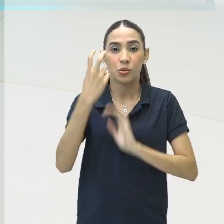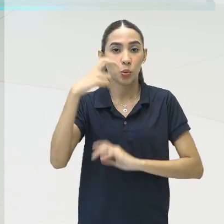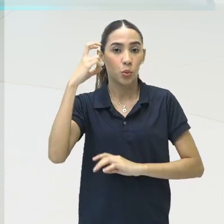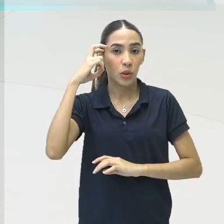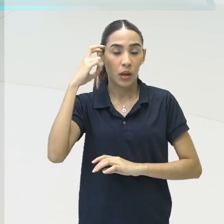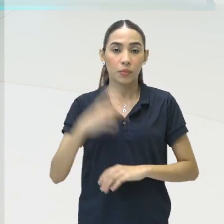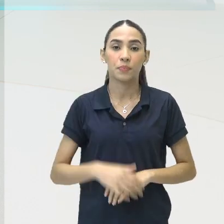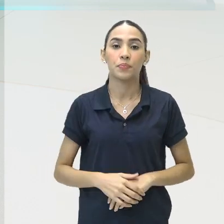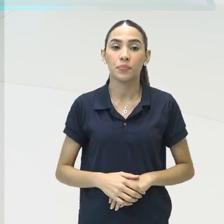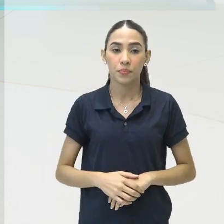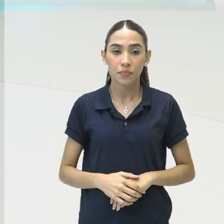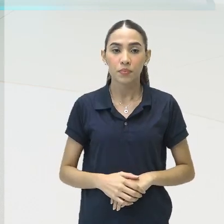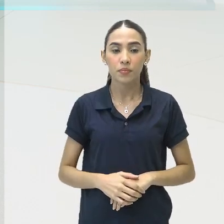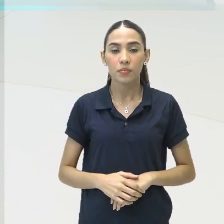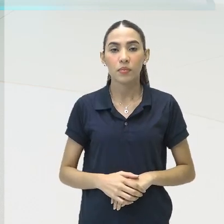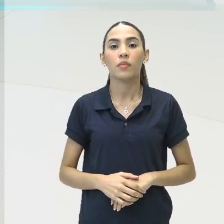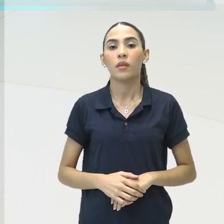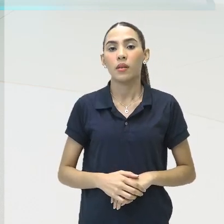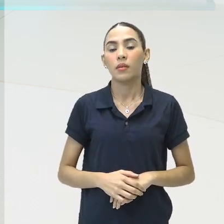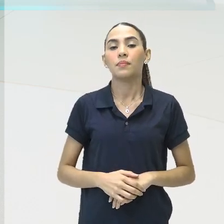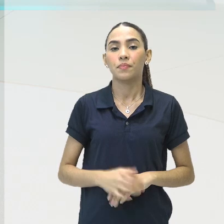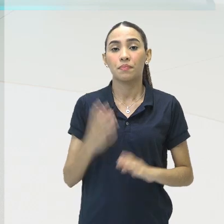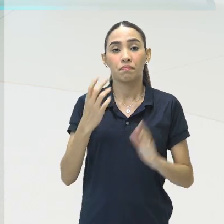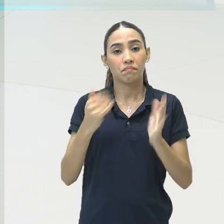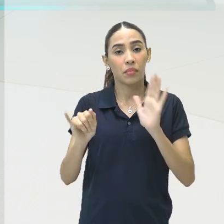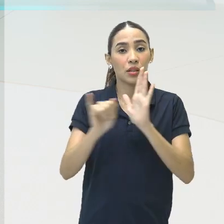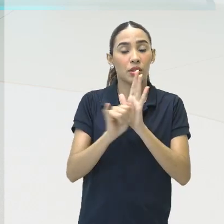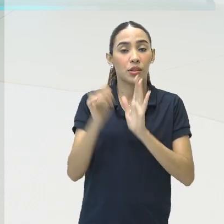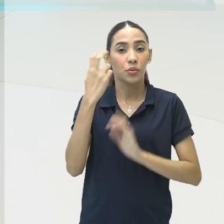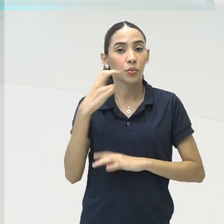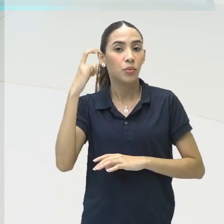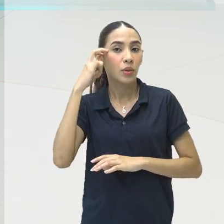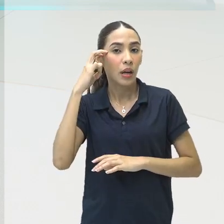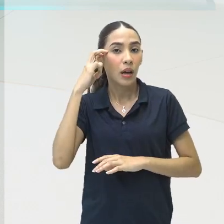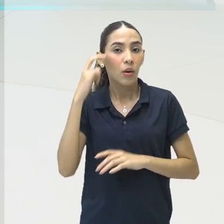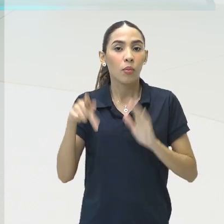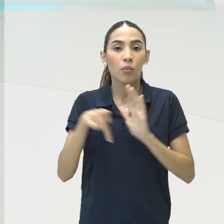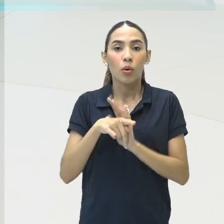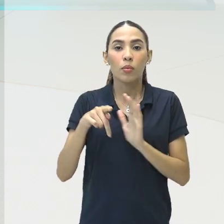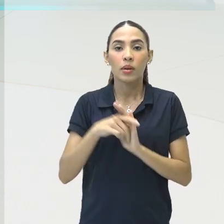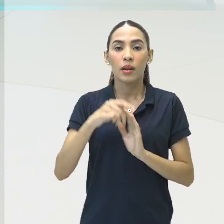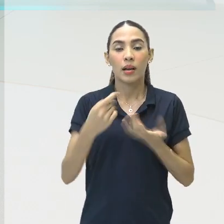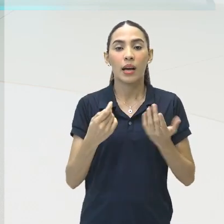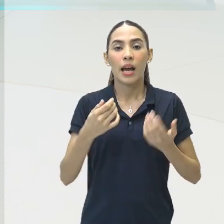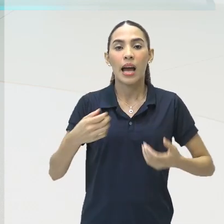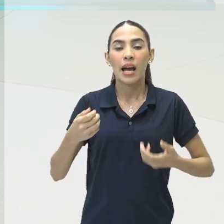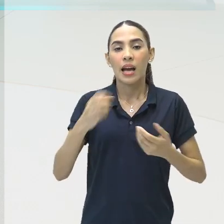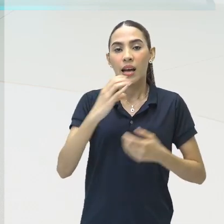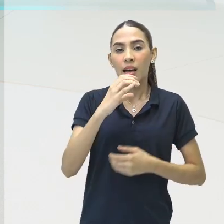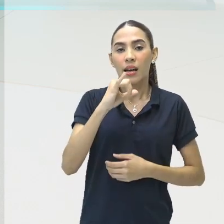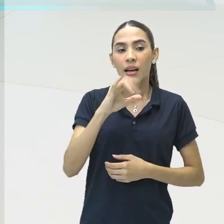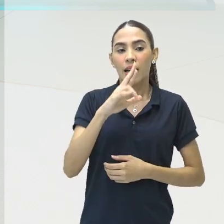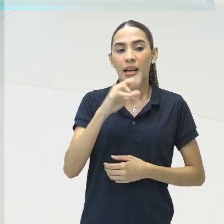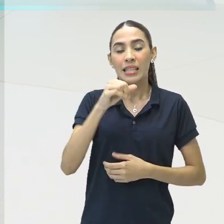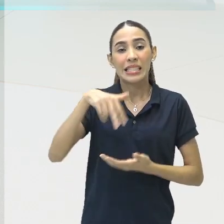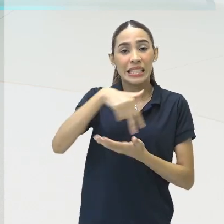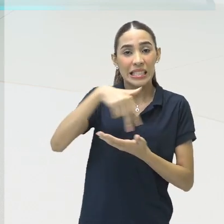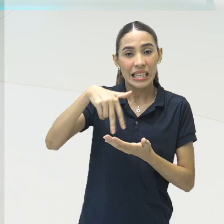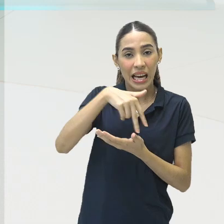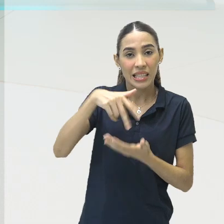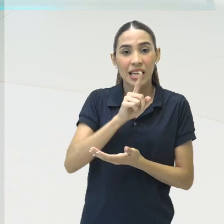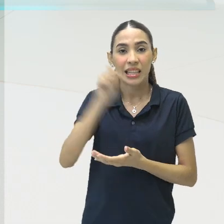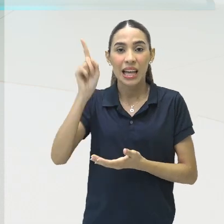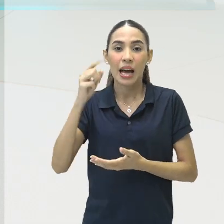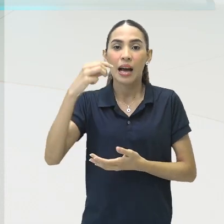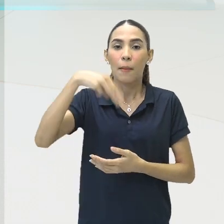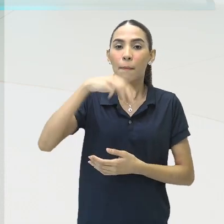né? Com uma convergência de identidade cultural das cirandas de Manacapuru, né? Um